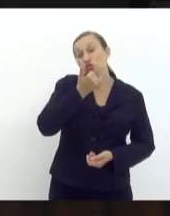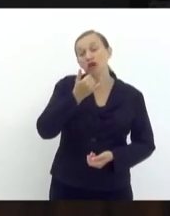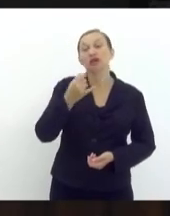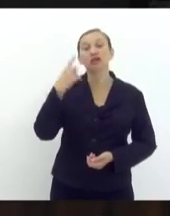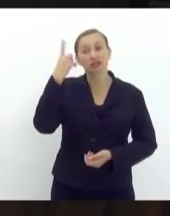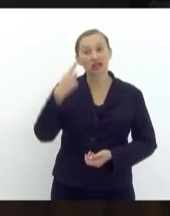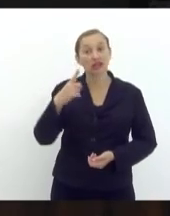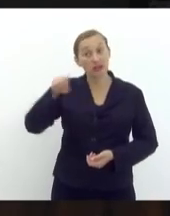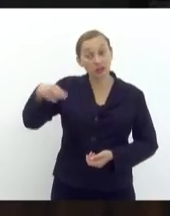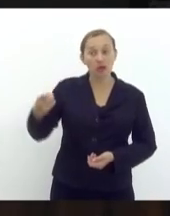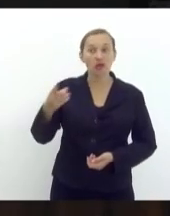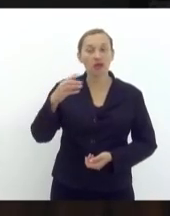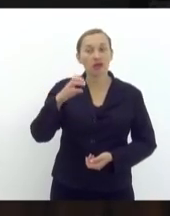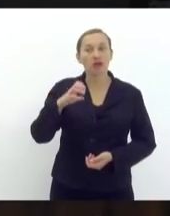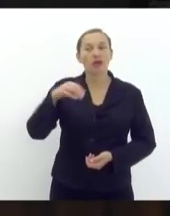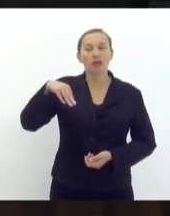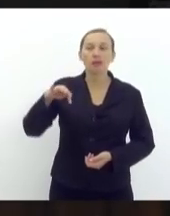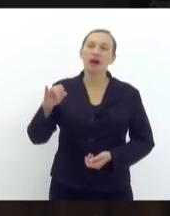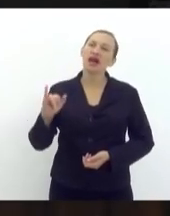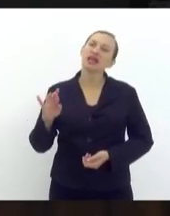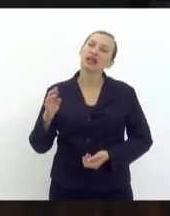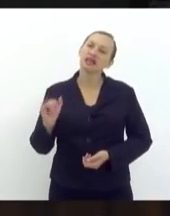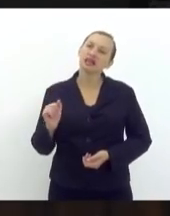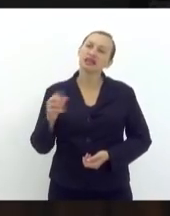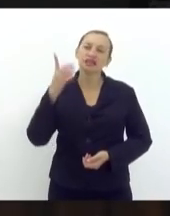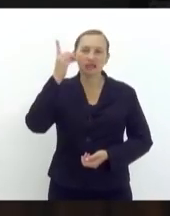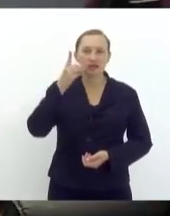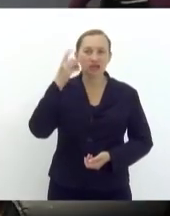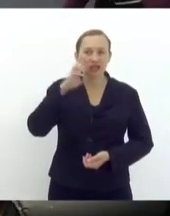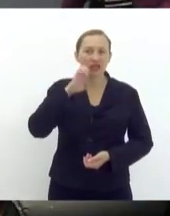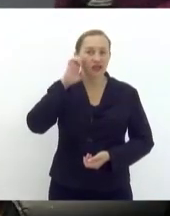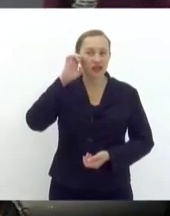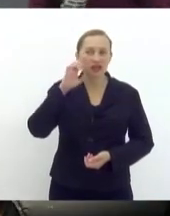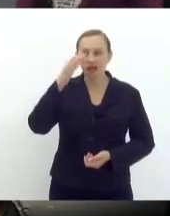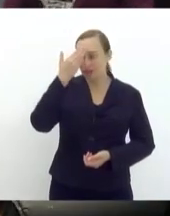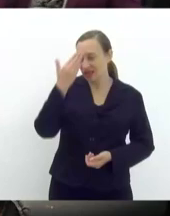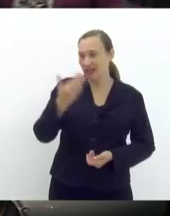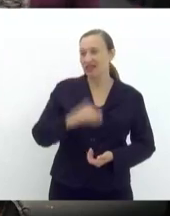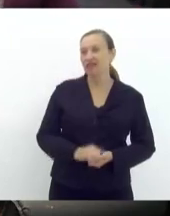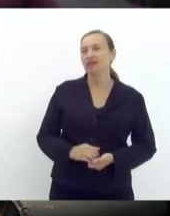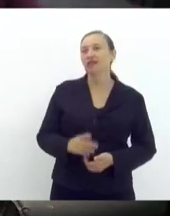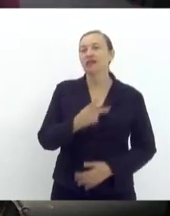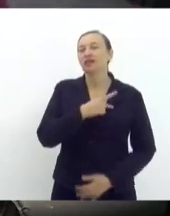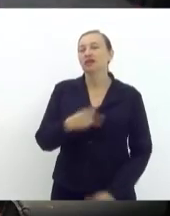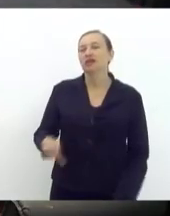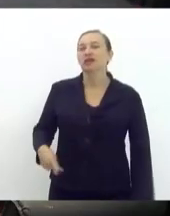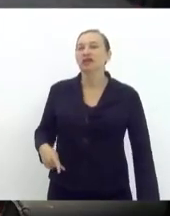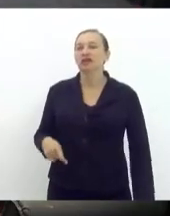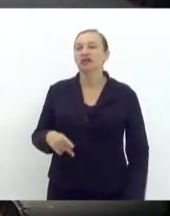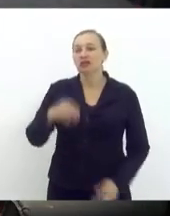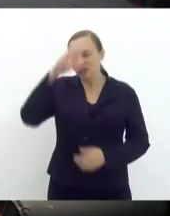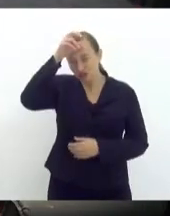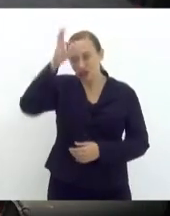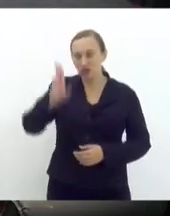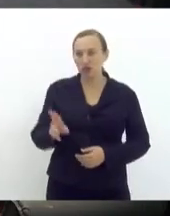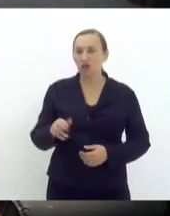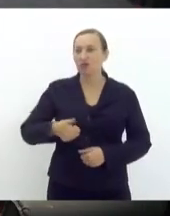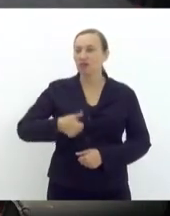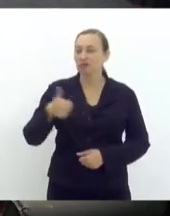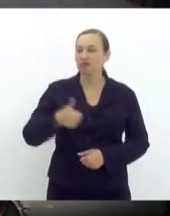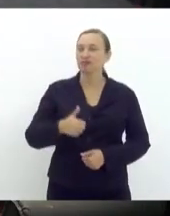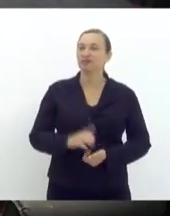Dani depois Marina é deputada Érica Obrigada presidenta tia Ju primeiramente